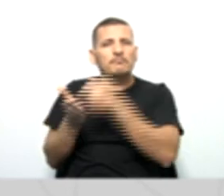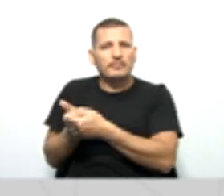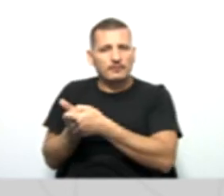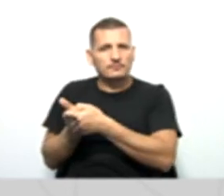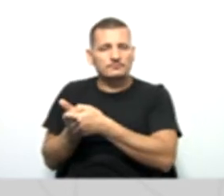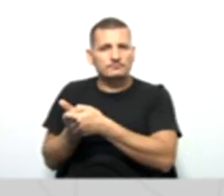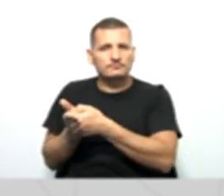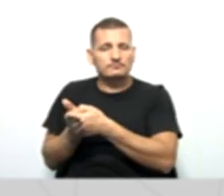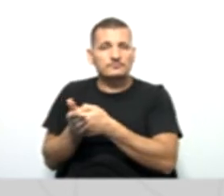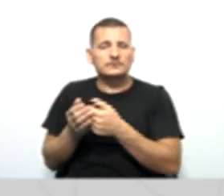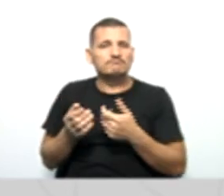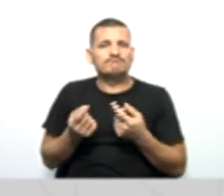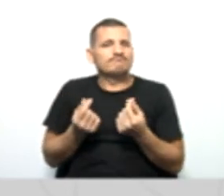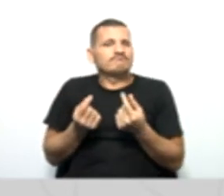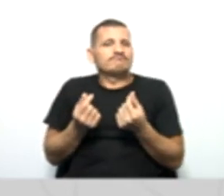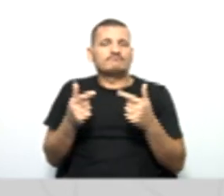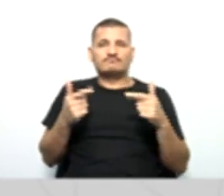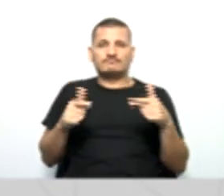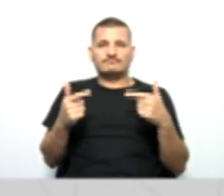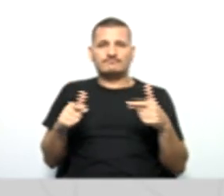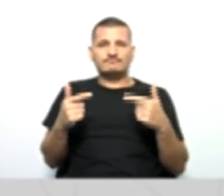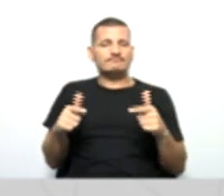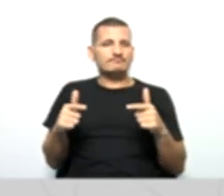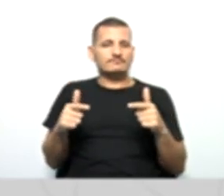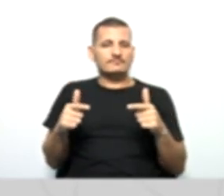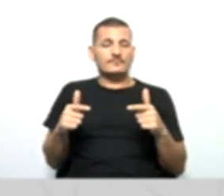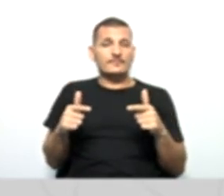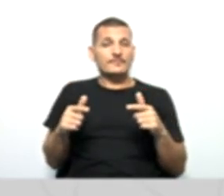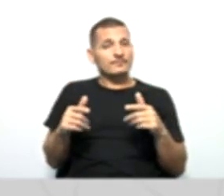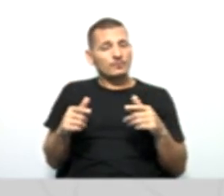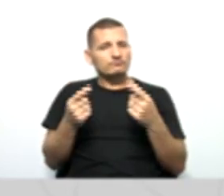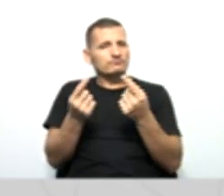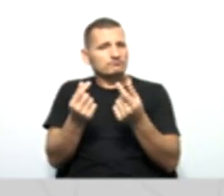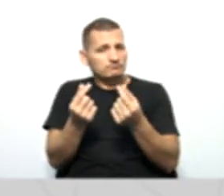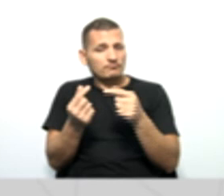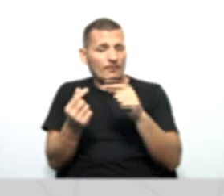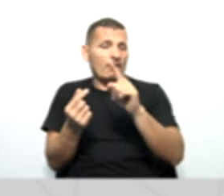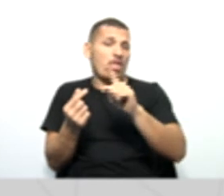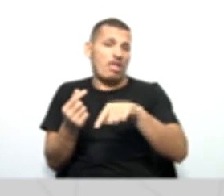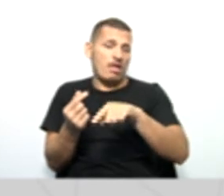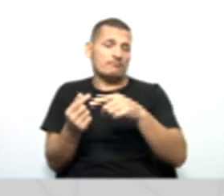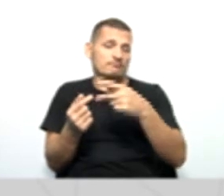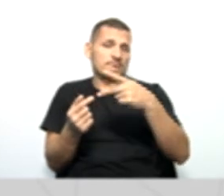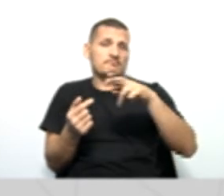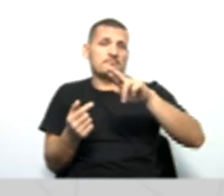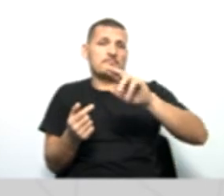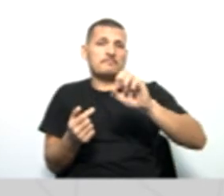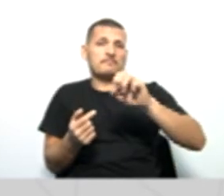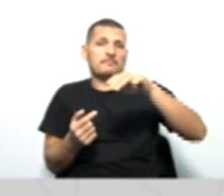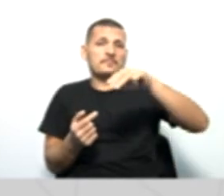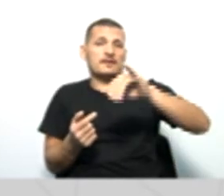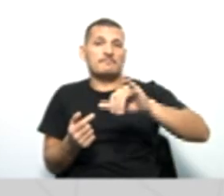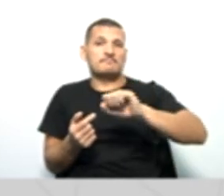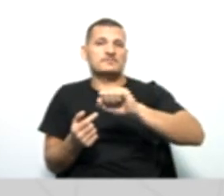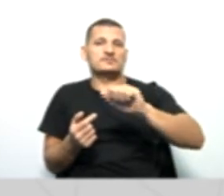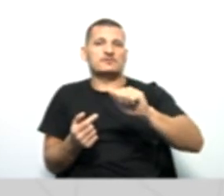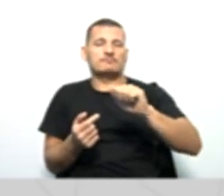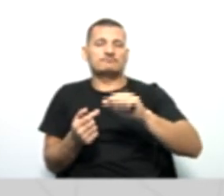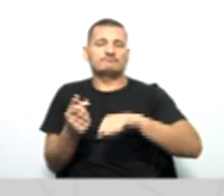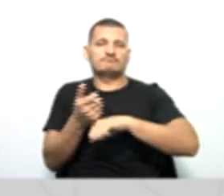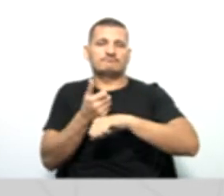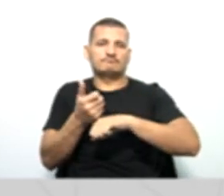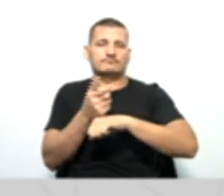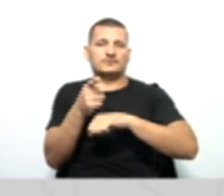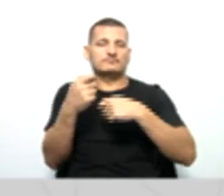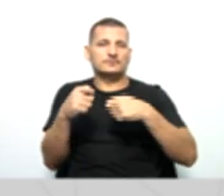produto, você não tem o dinheiro. Então, o dinheiro é uma premissa, certo? Que você tem que levar em consideração